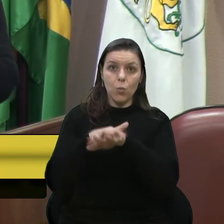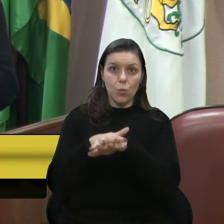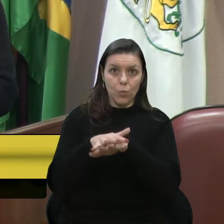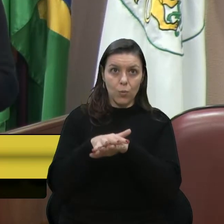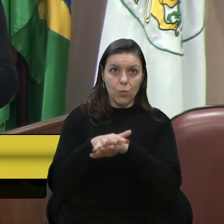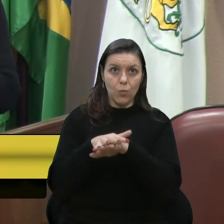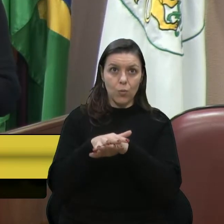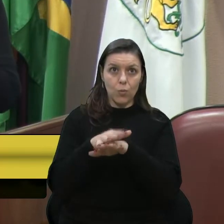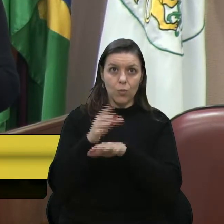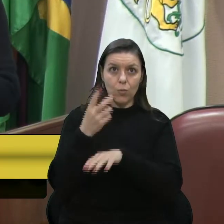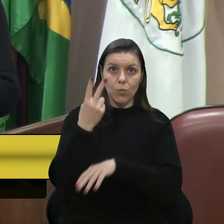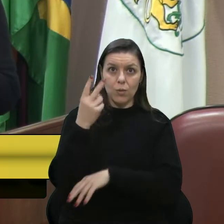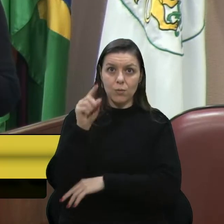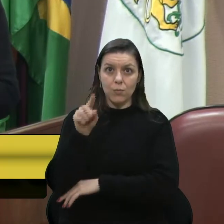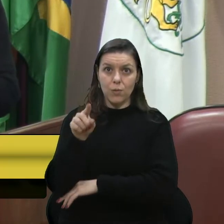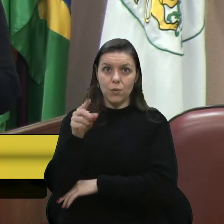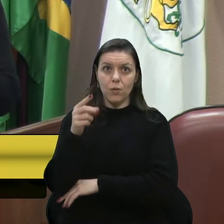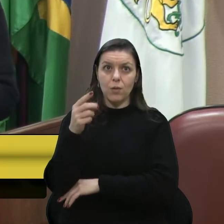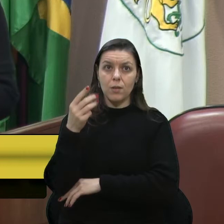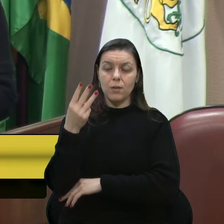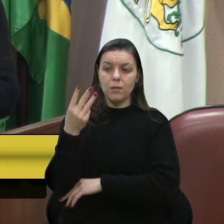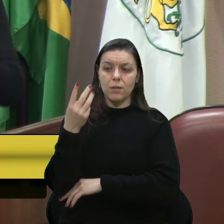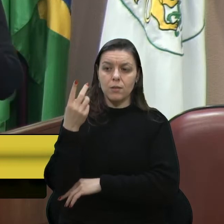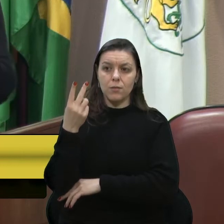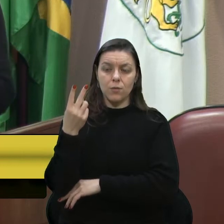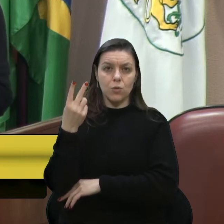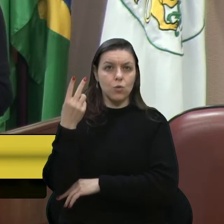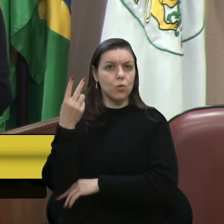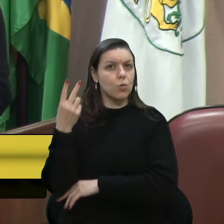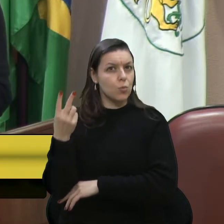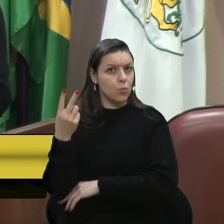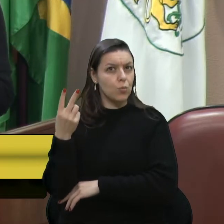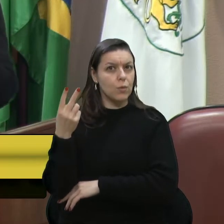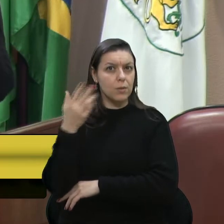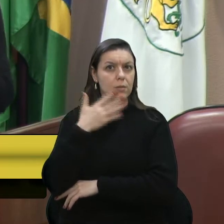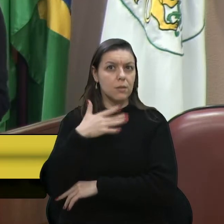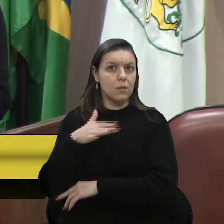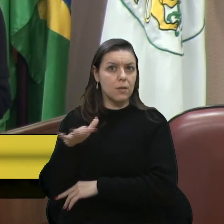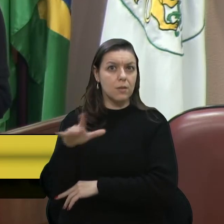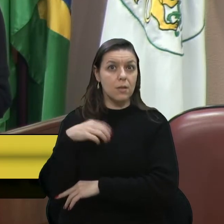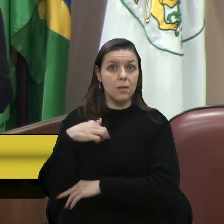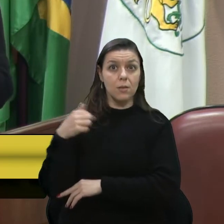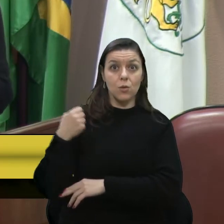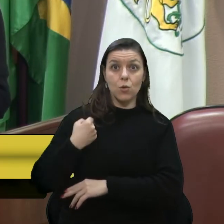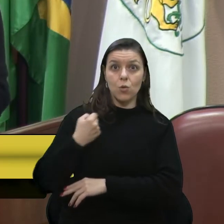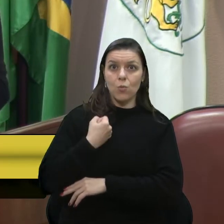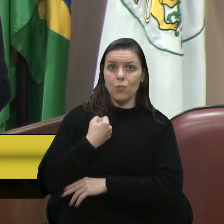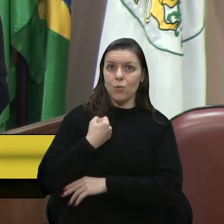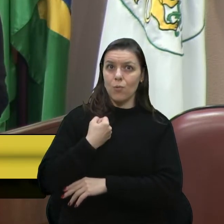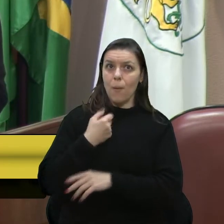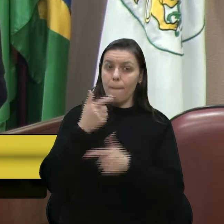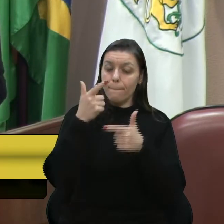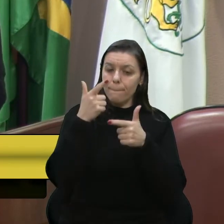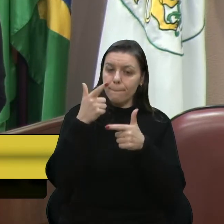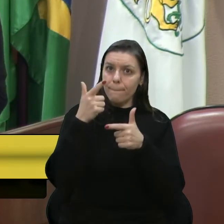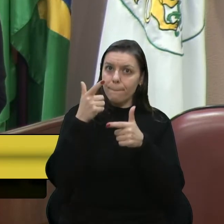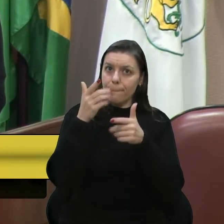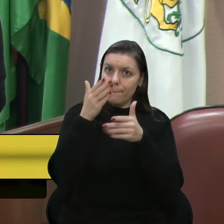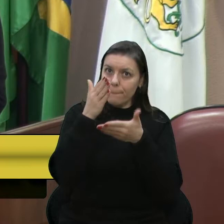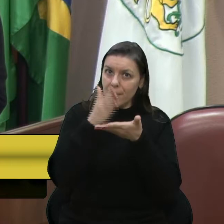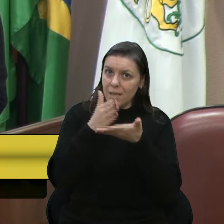único 2.322 crianças. Então, desse número, metade está em situação